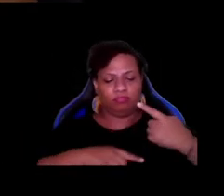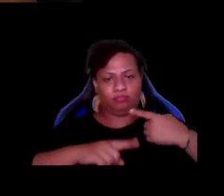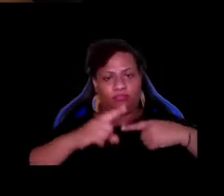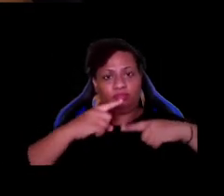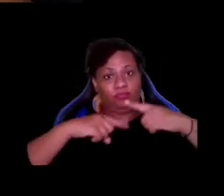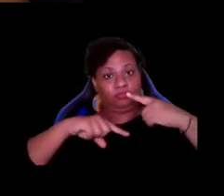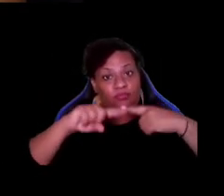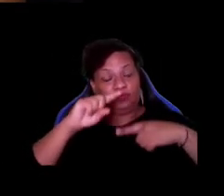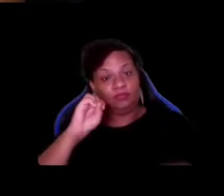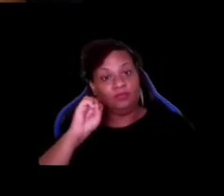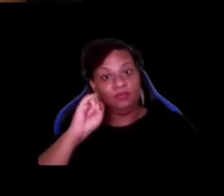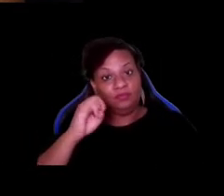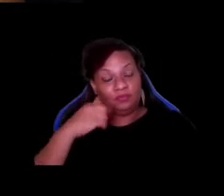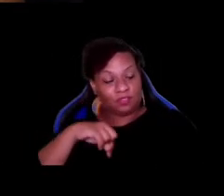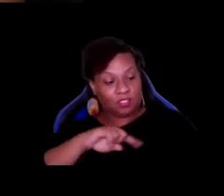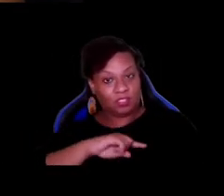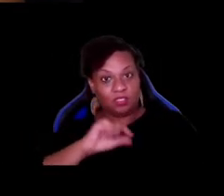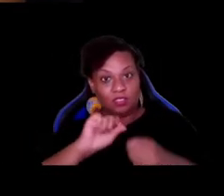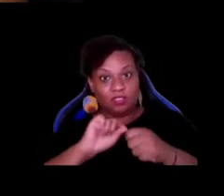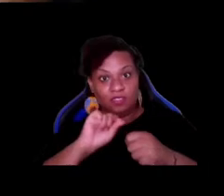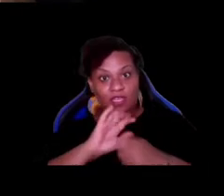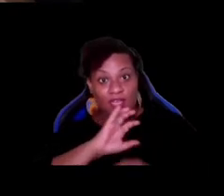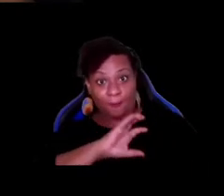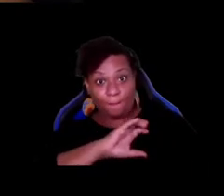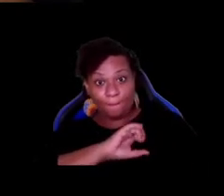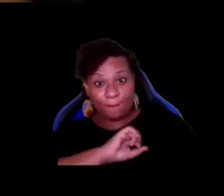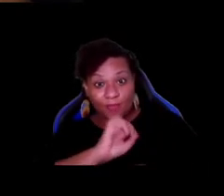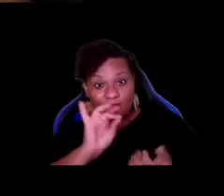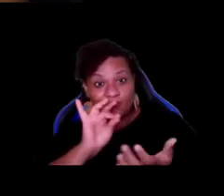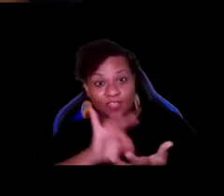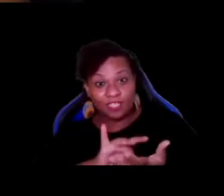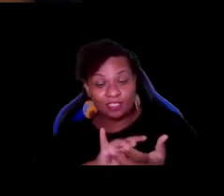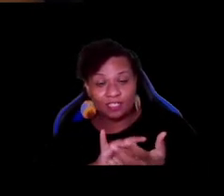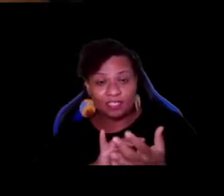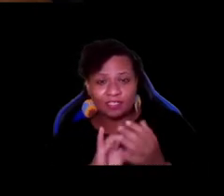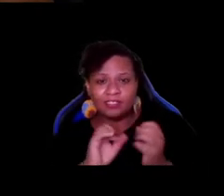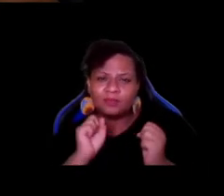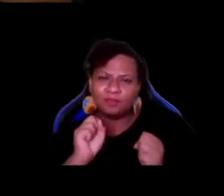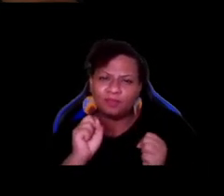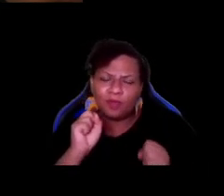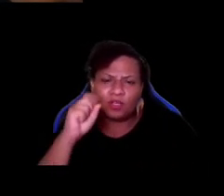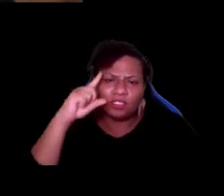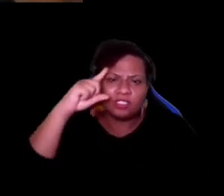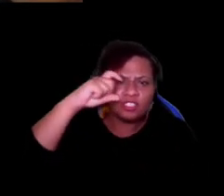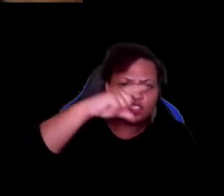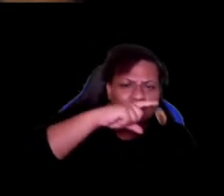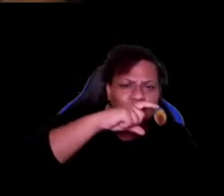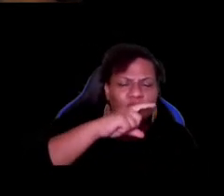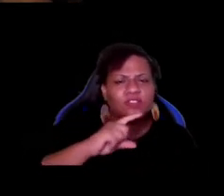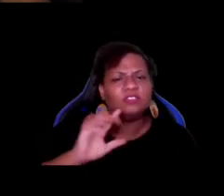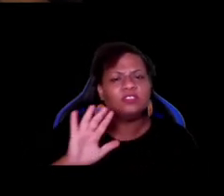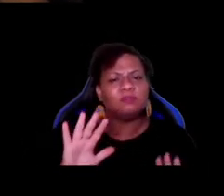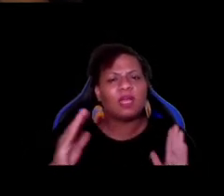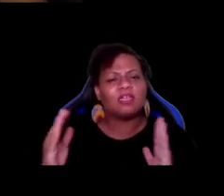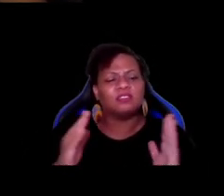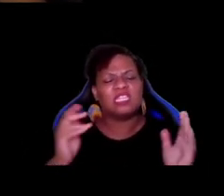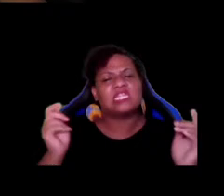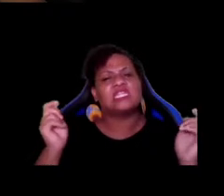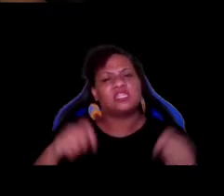uma coisa com amor, verdadeiramente, pode ser difícil no início, mas uma A hora gente